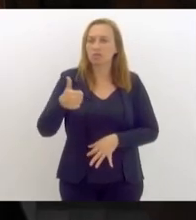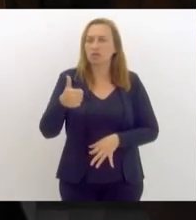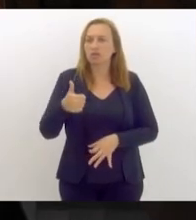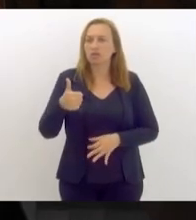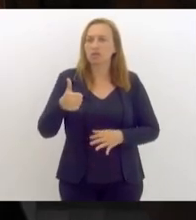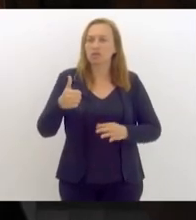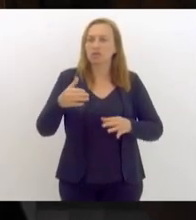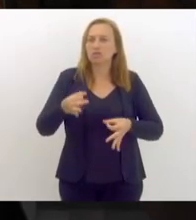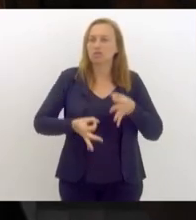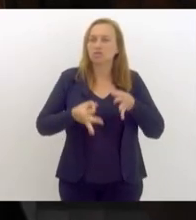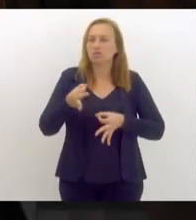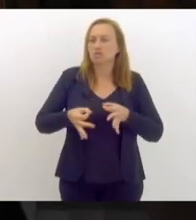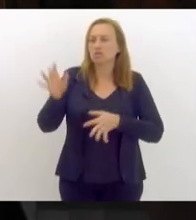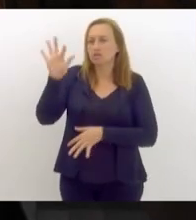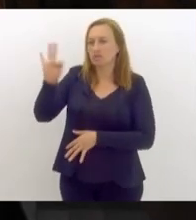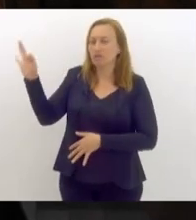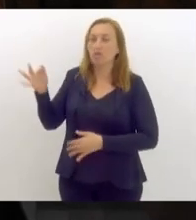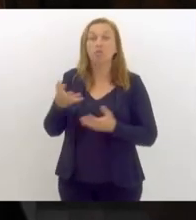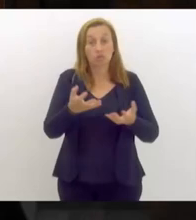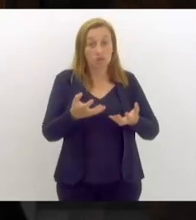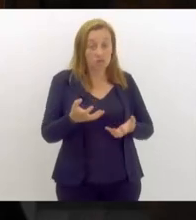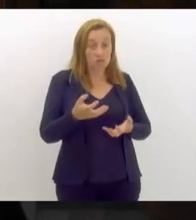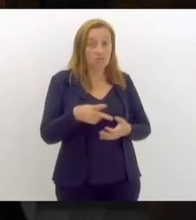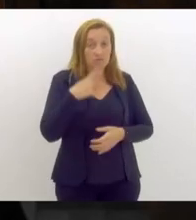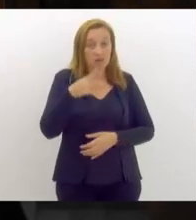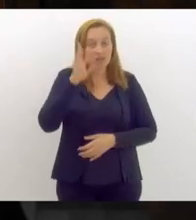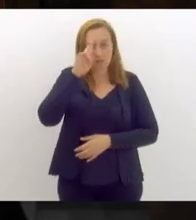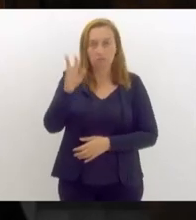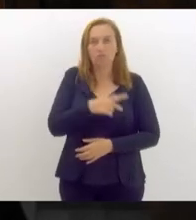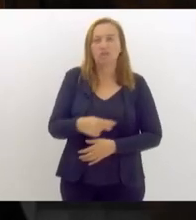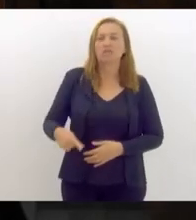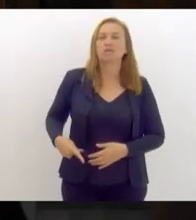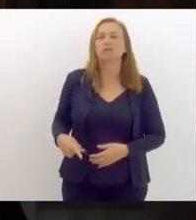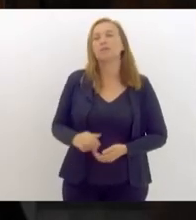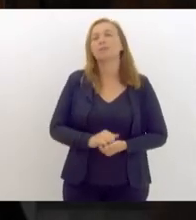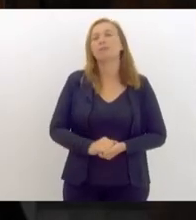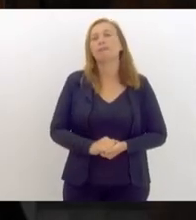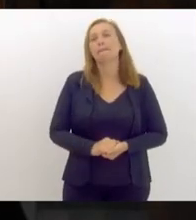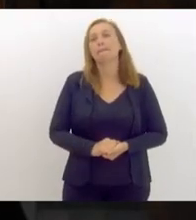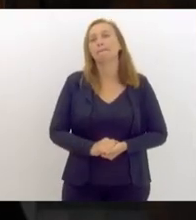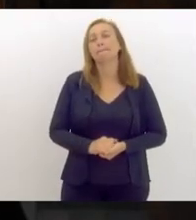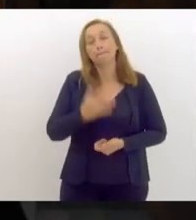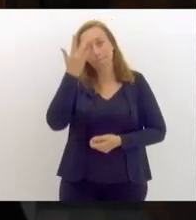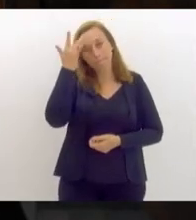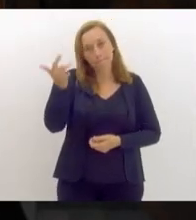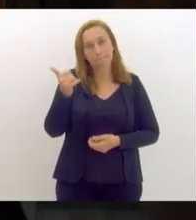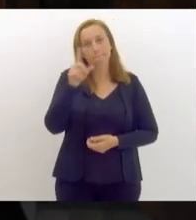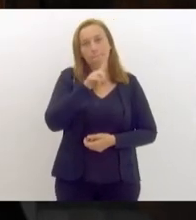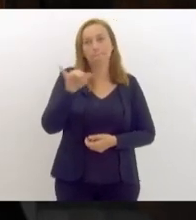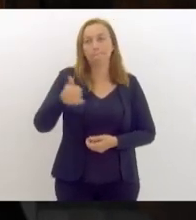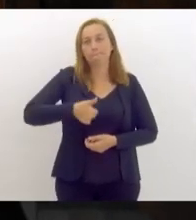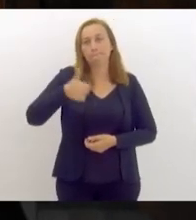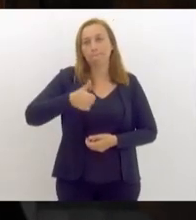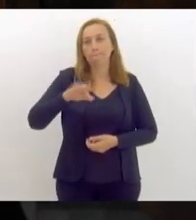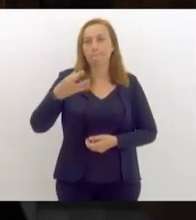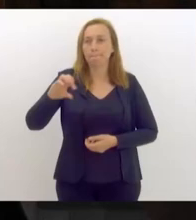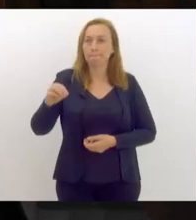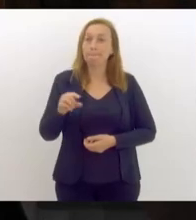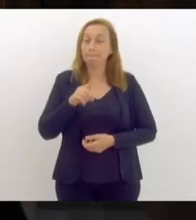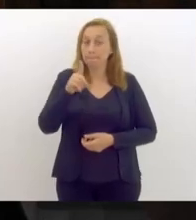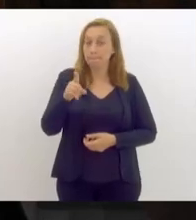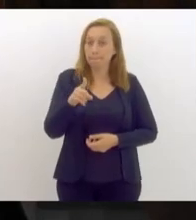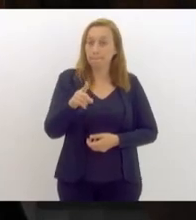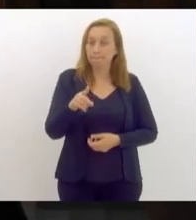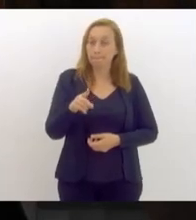E aí Presidente o que eu queria trazer aqui é que a partir de amanhã dia primeiro de março essa decisão